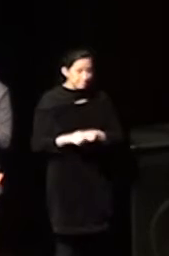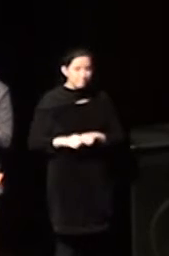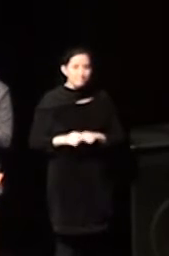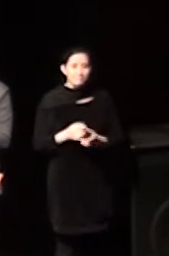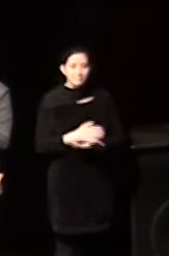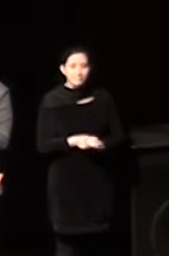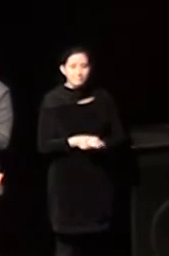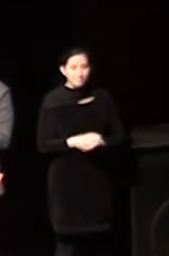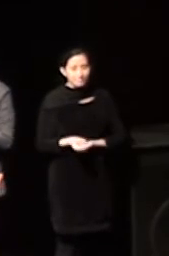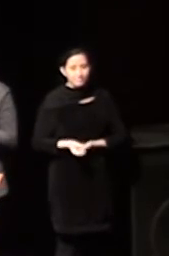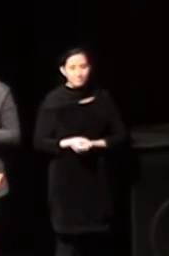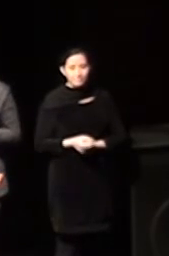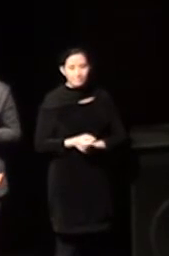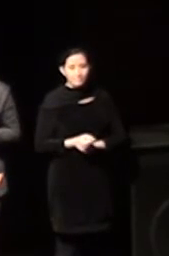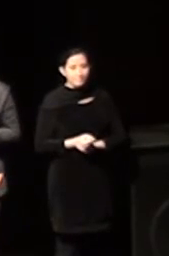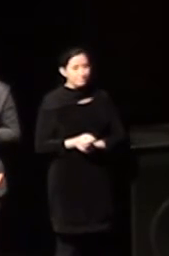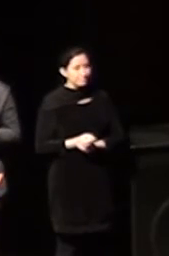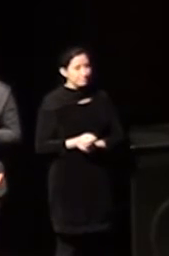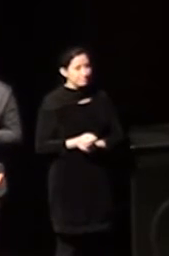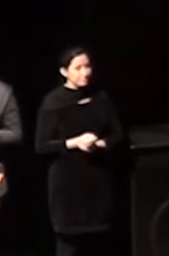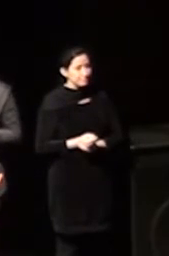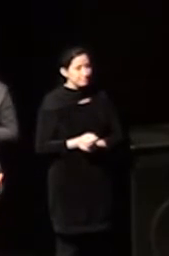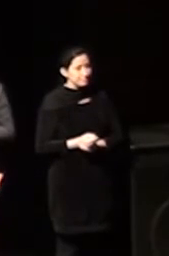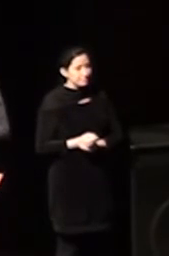receberá posteriormente.